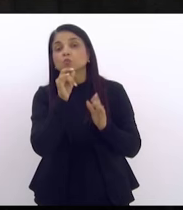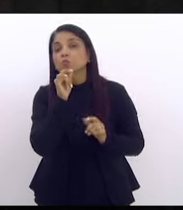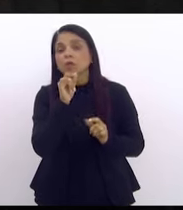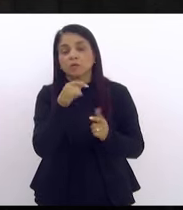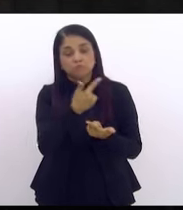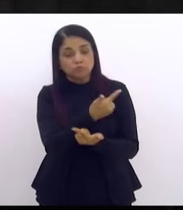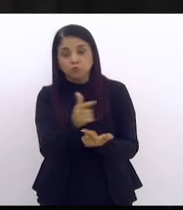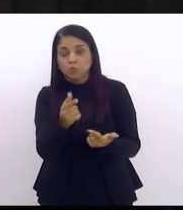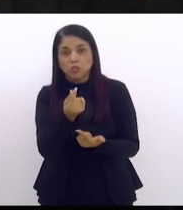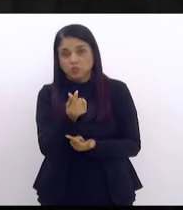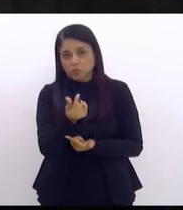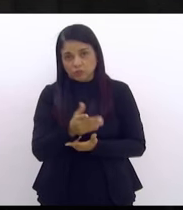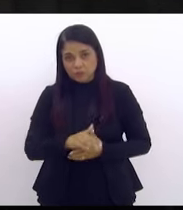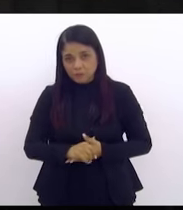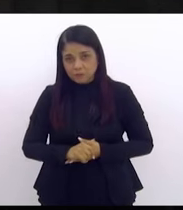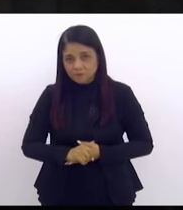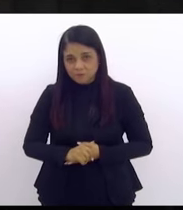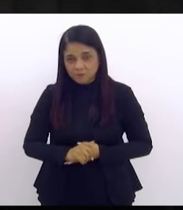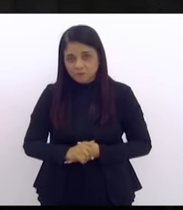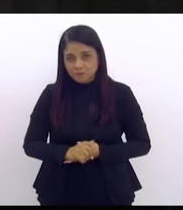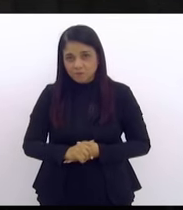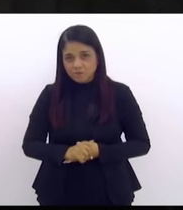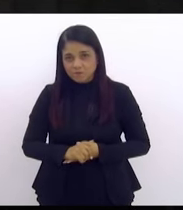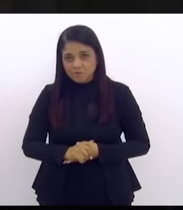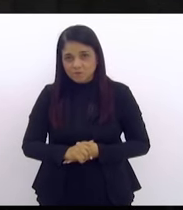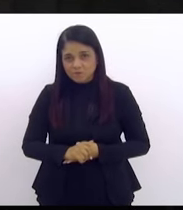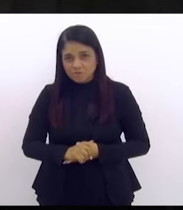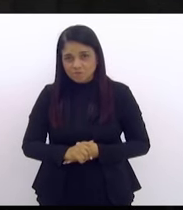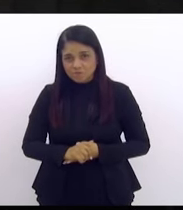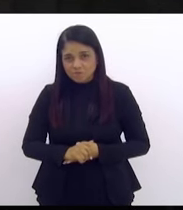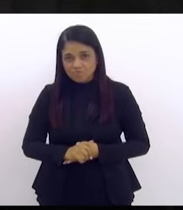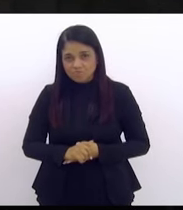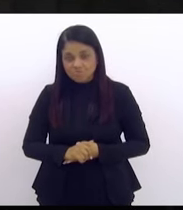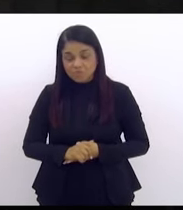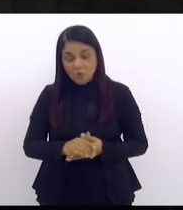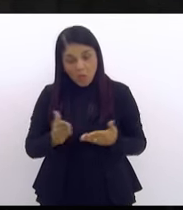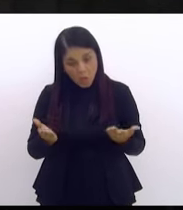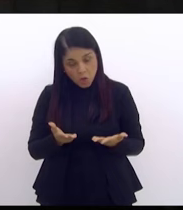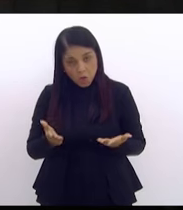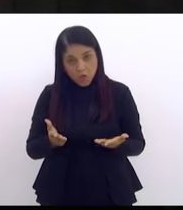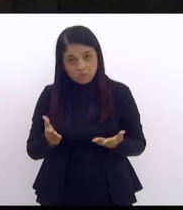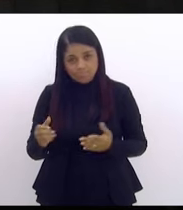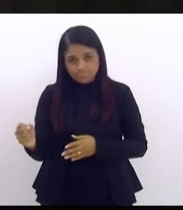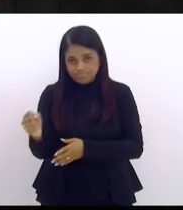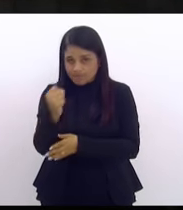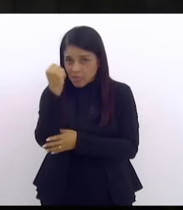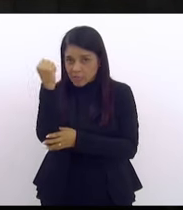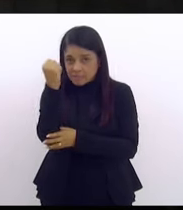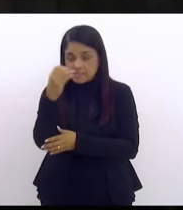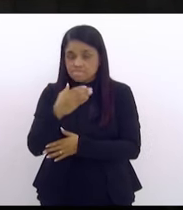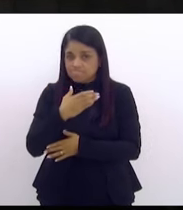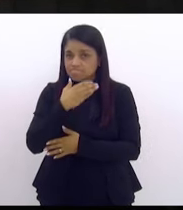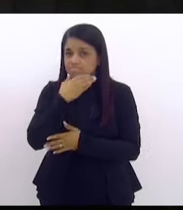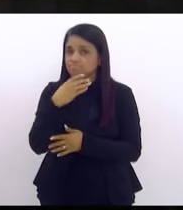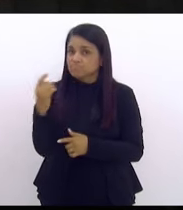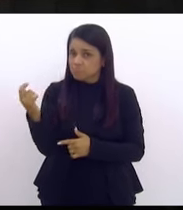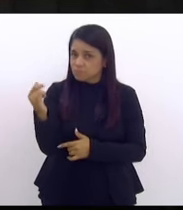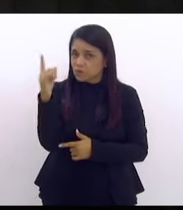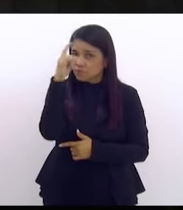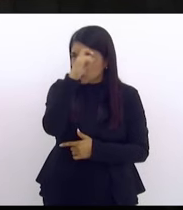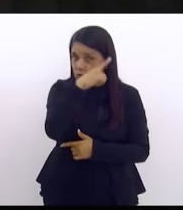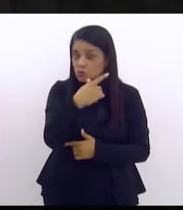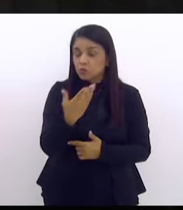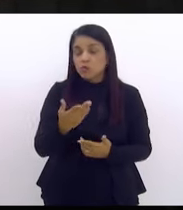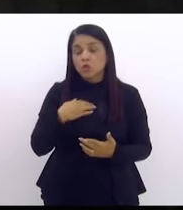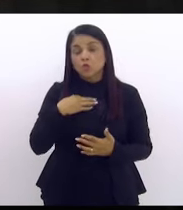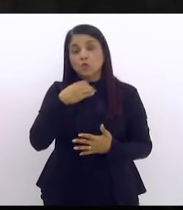dinheiro. Então, a gente está vivendo um clima duro. Eu estou comentando essa primeira questão que o